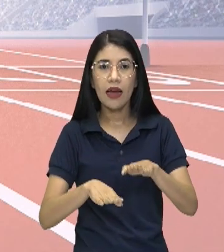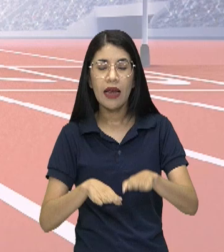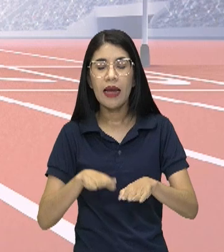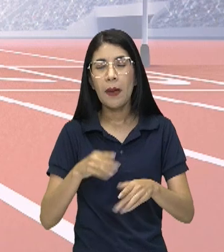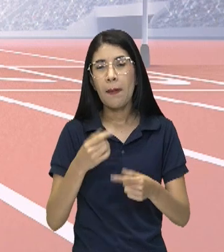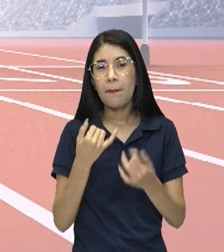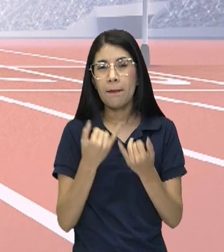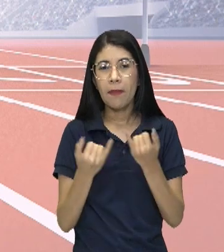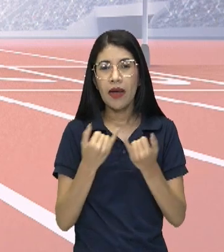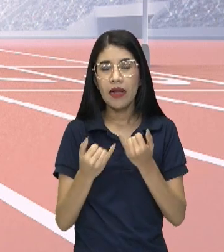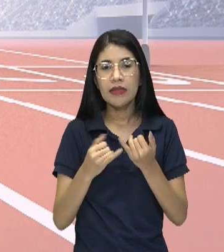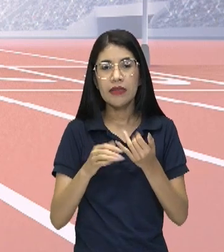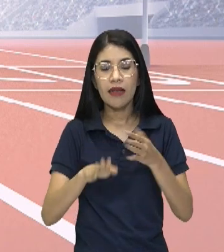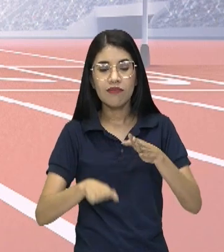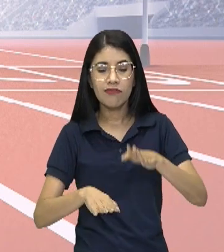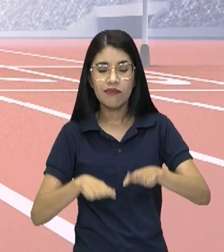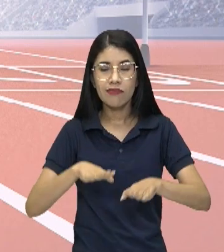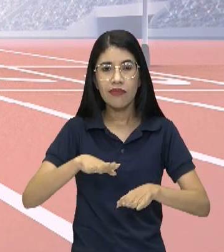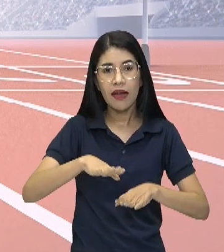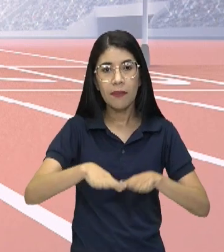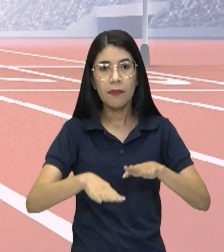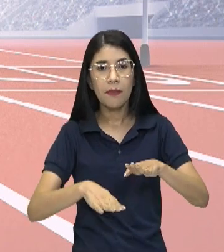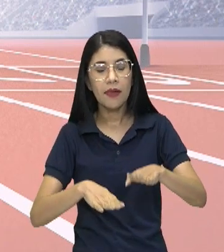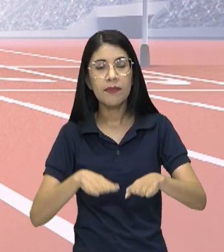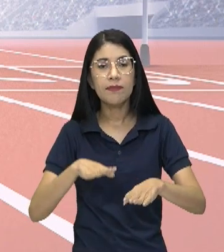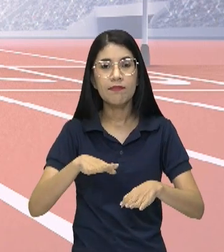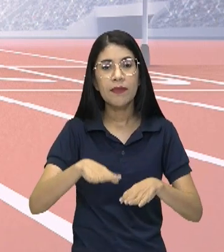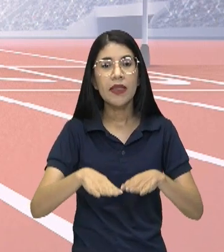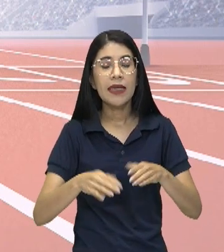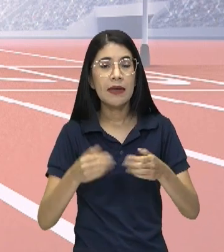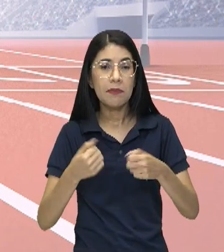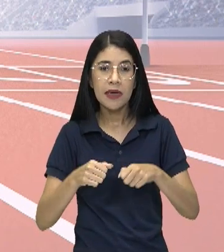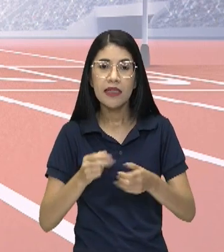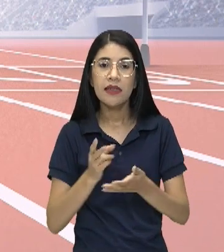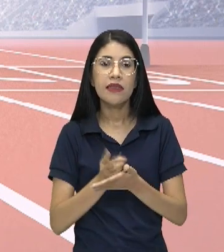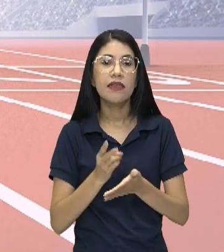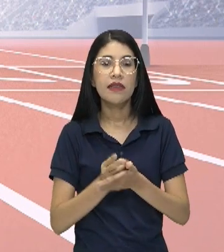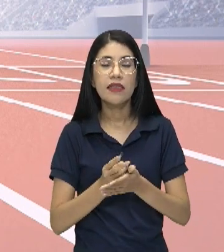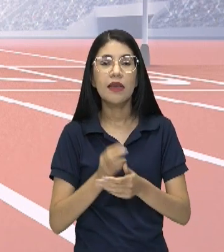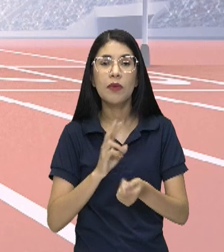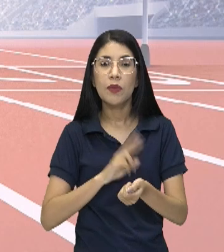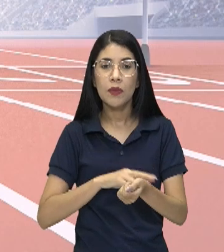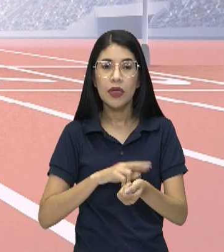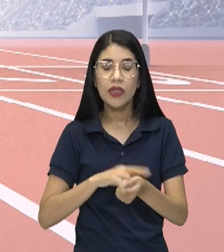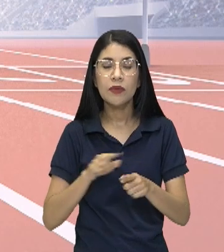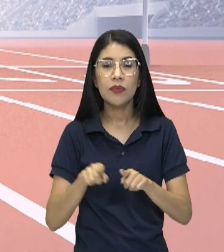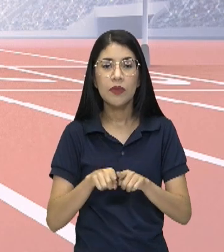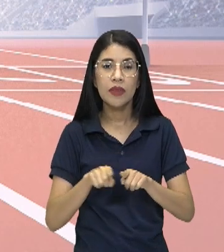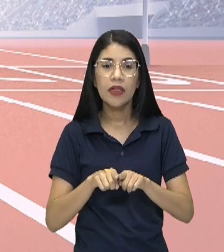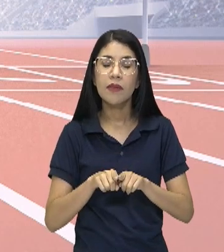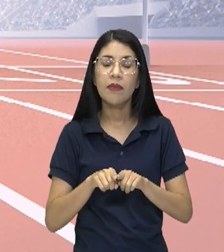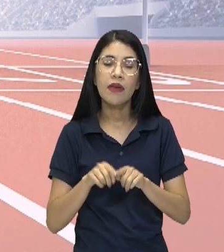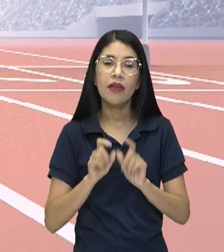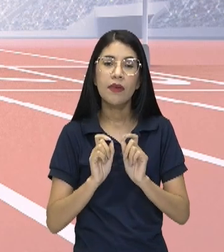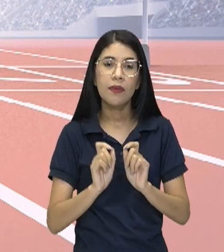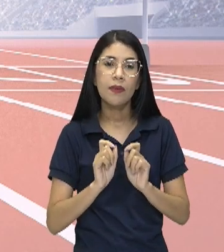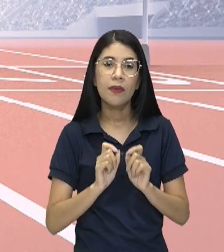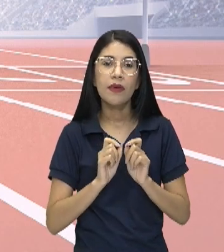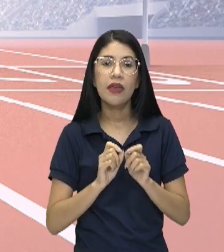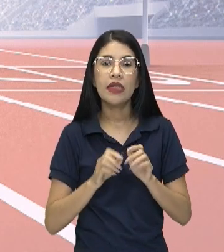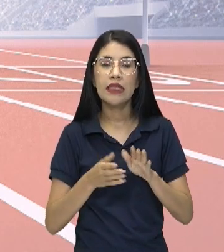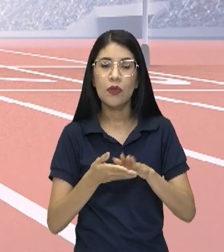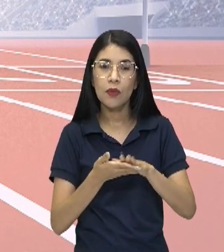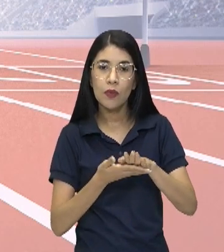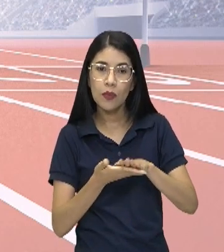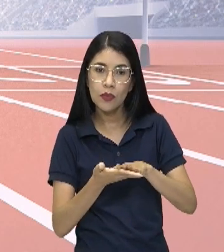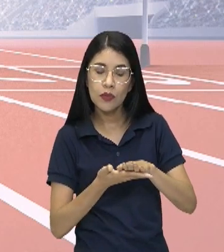como se ele estivesse andando rebolando, né? Então ele tem que manter sempre um dos pés em contato com o solo e para essa